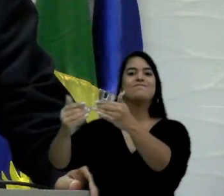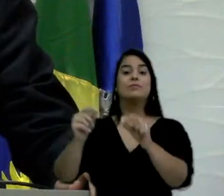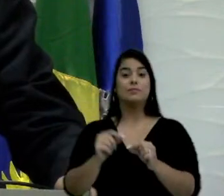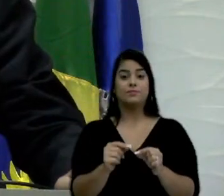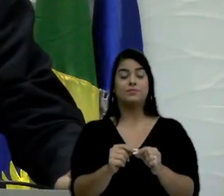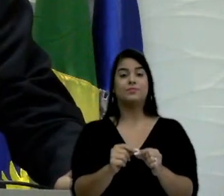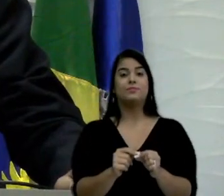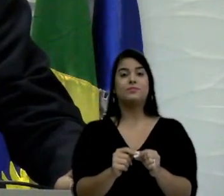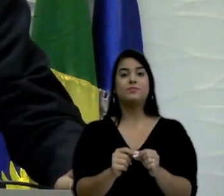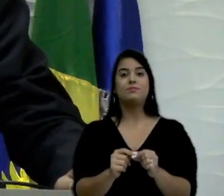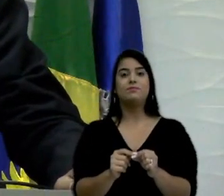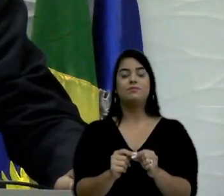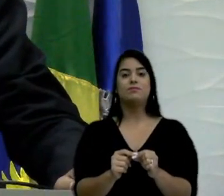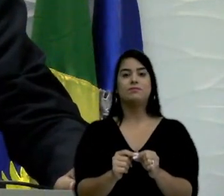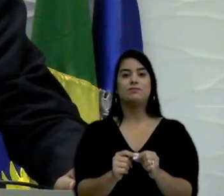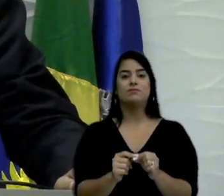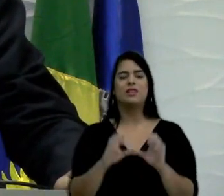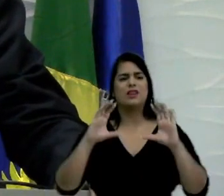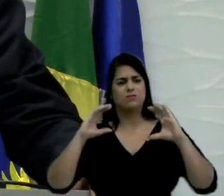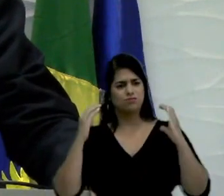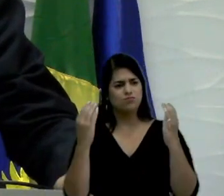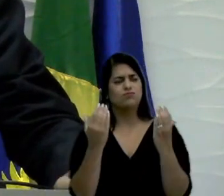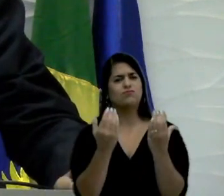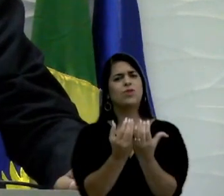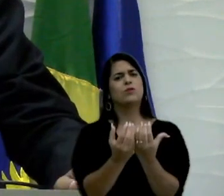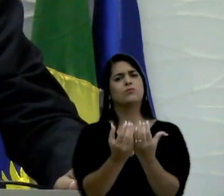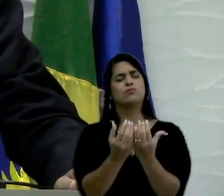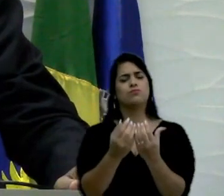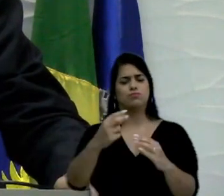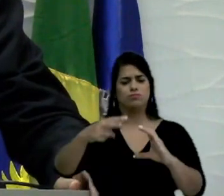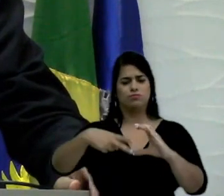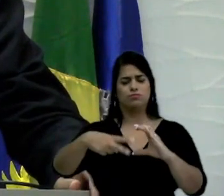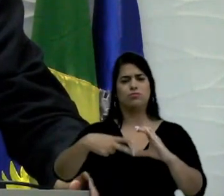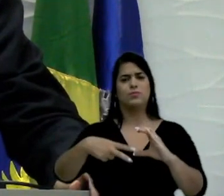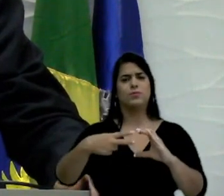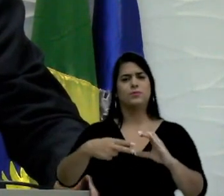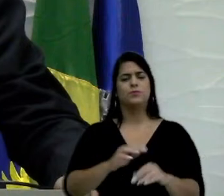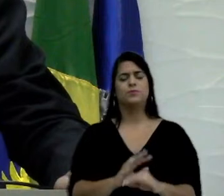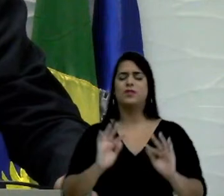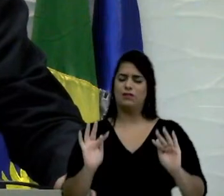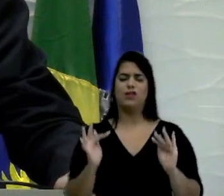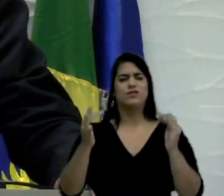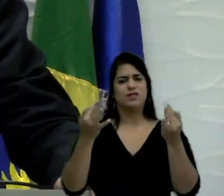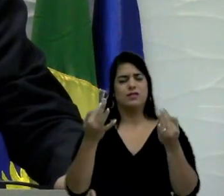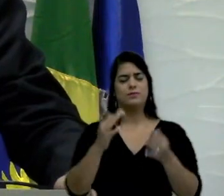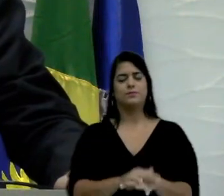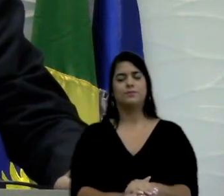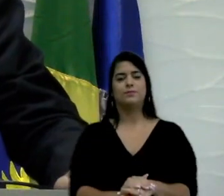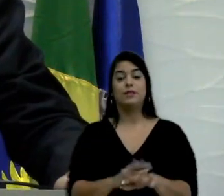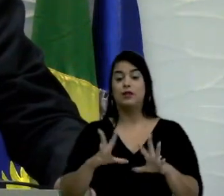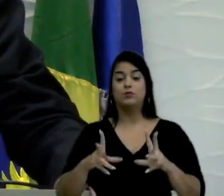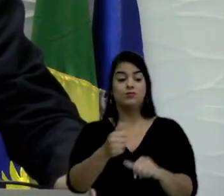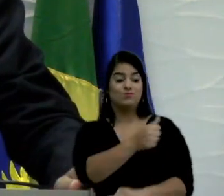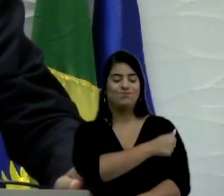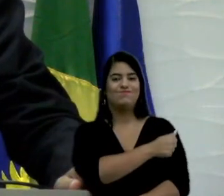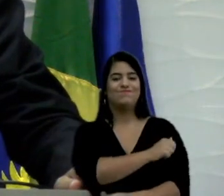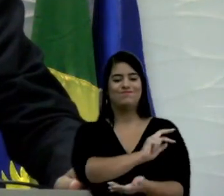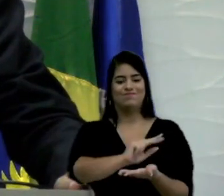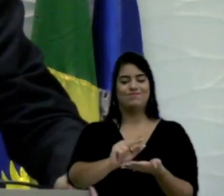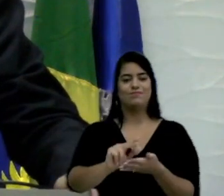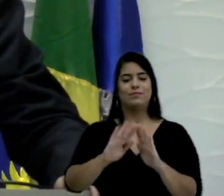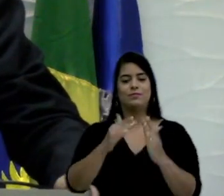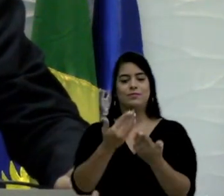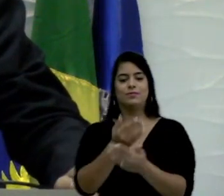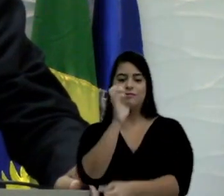E esse evento aqui nessa casa Legislativa para você e todos os alunos da Escola elid